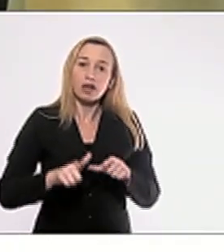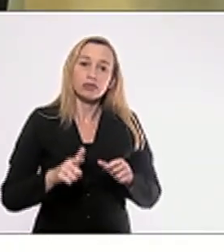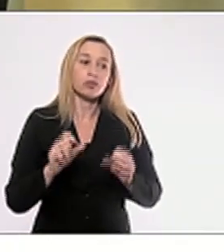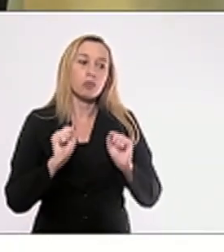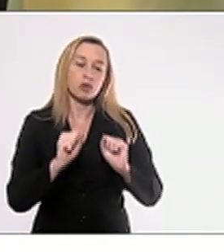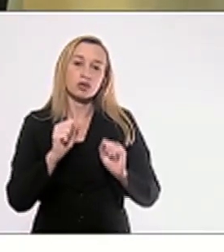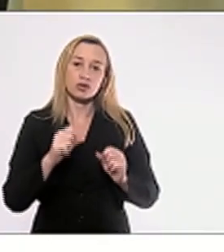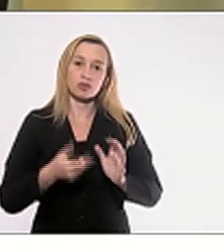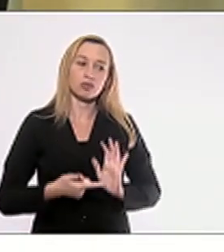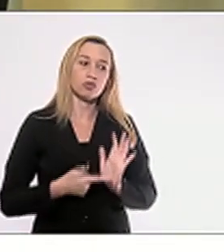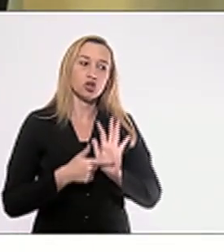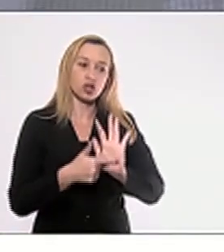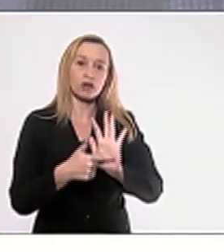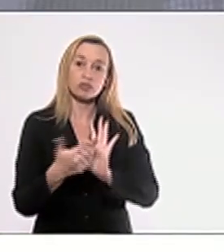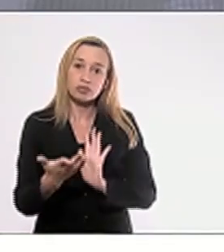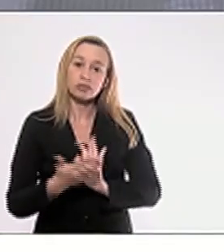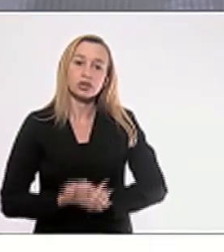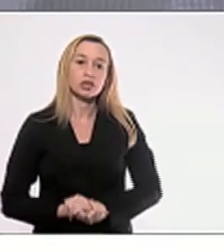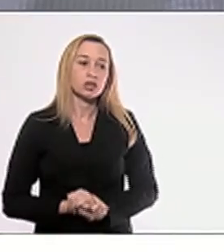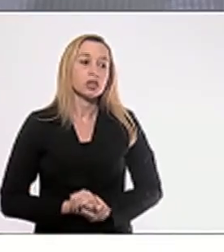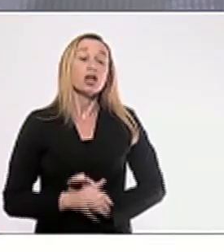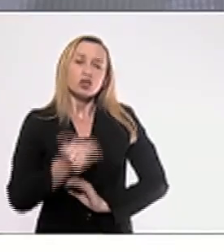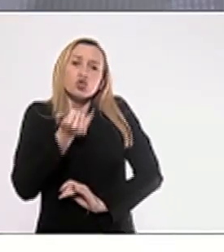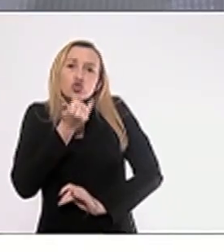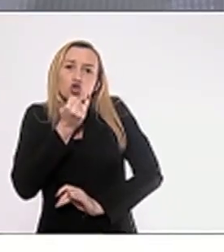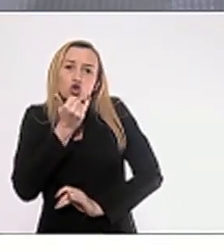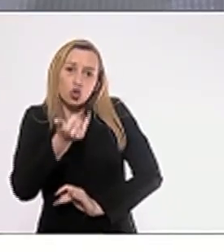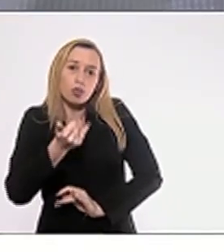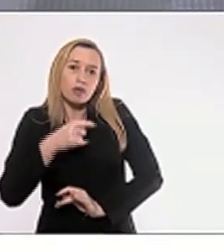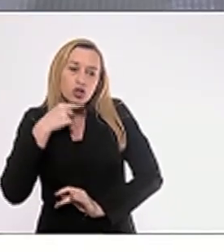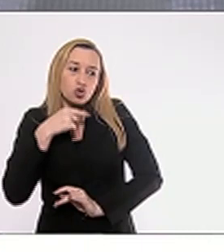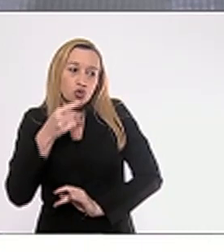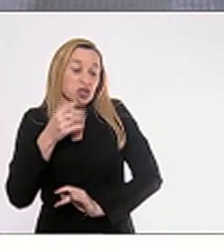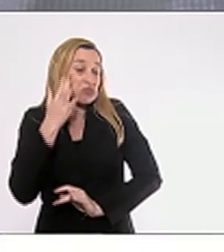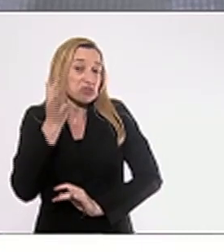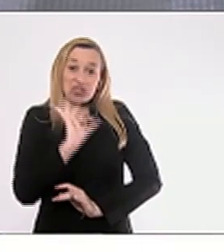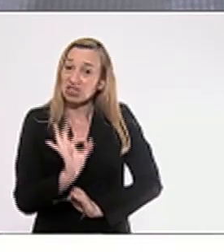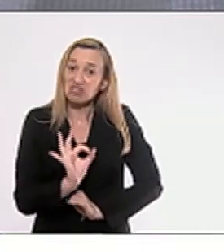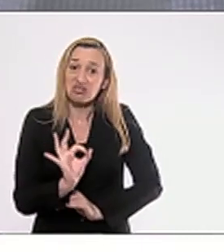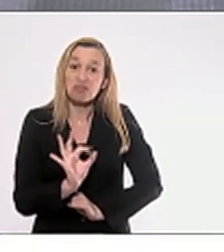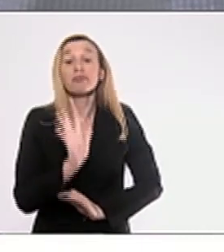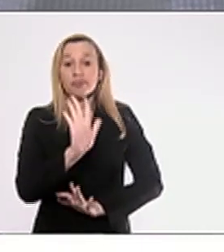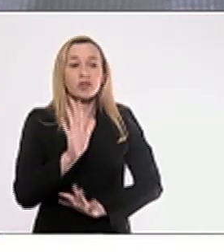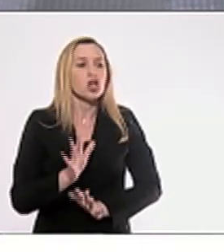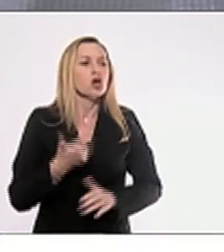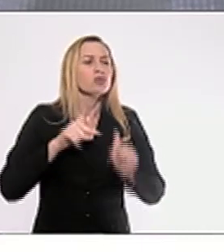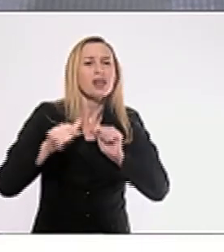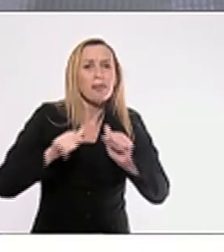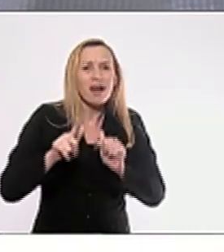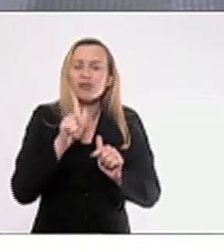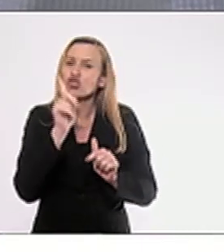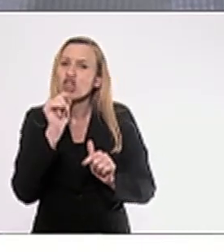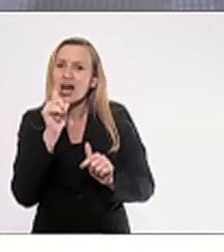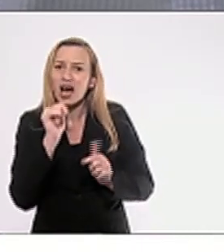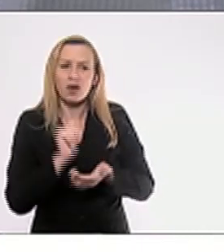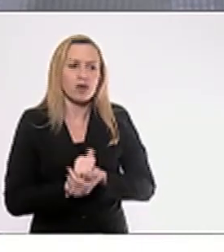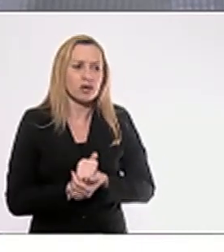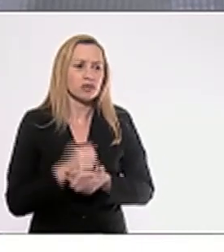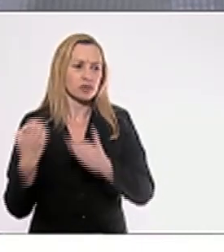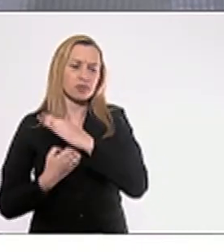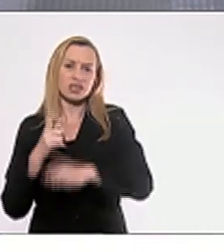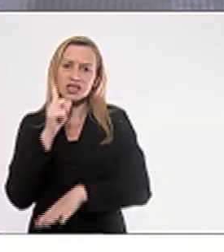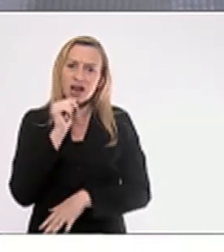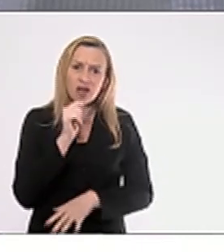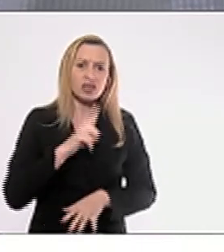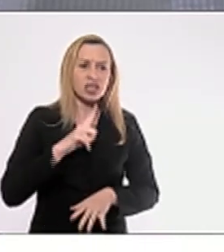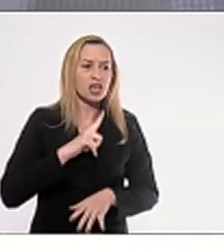para vocês. Mas aí que tá. Me desculpa a minha dúvida, porque eu que não estou compreendendo. O serviço de água, a SEDAI detém um monopólio na